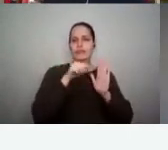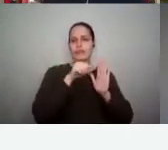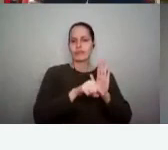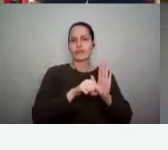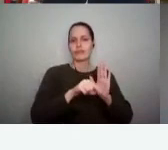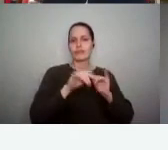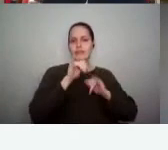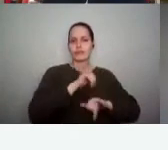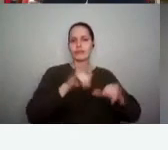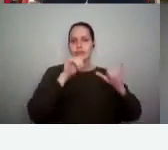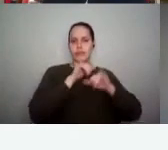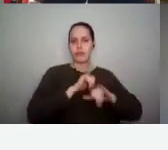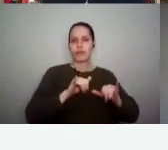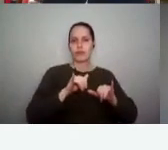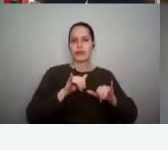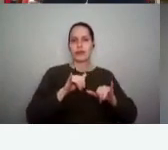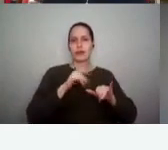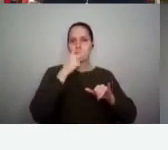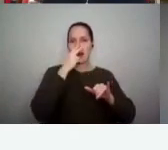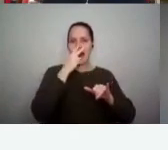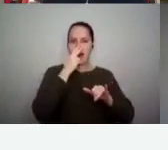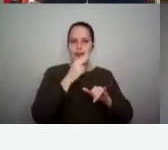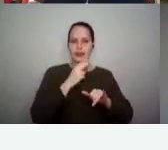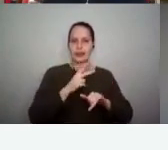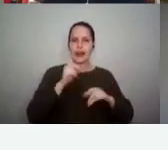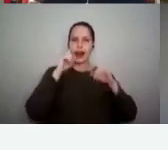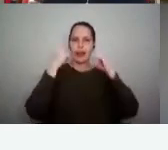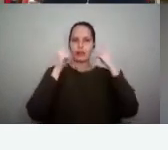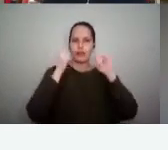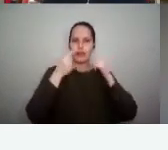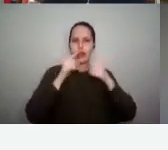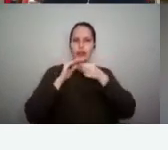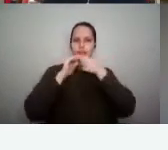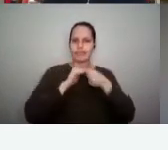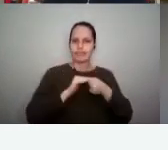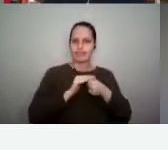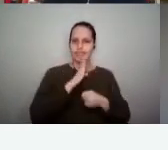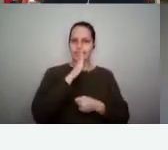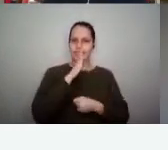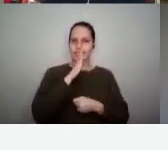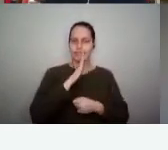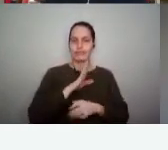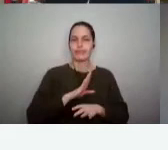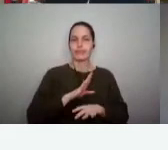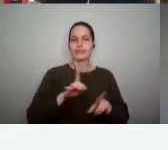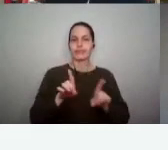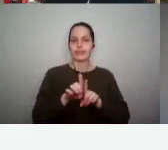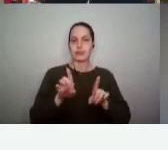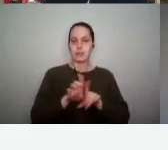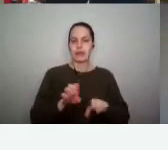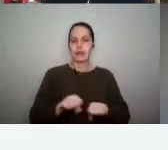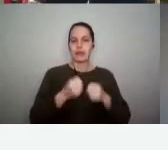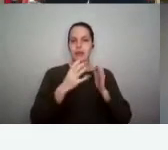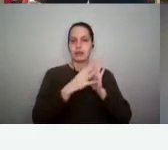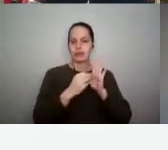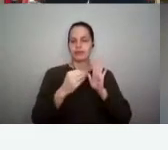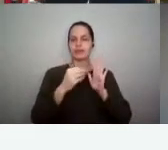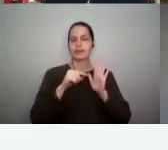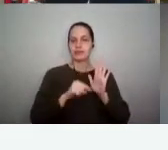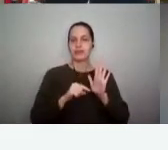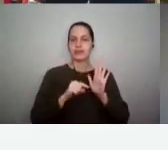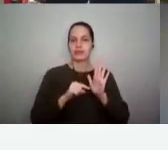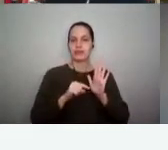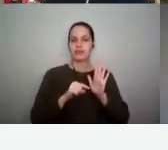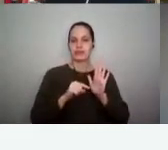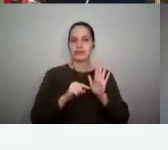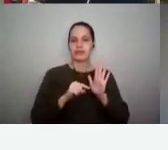da criatividade, né? Mas também nos brinda, né, com uma quebra de paradigma, com a ruptura de um paradigma,